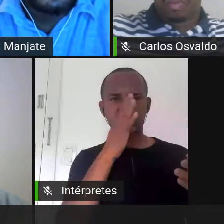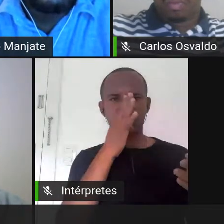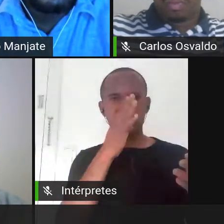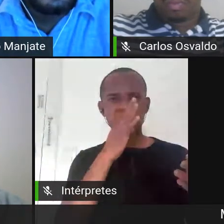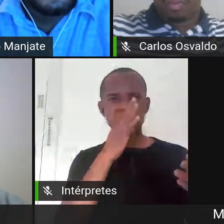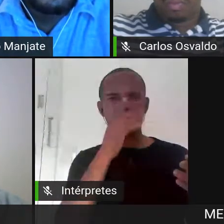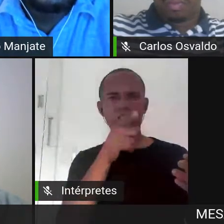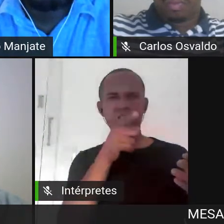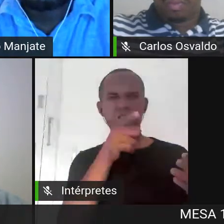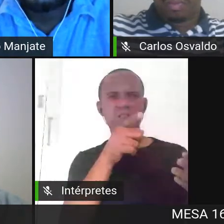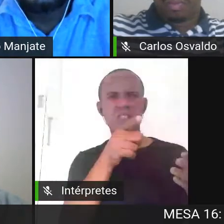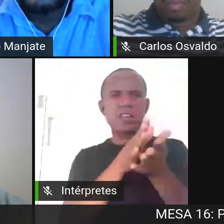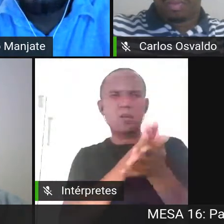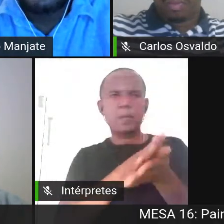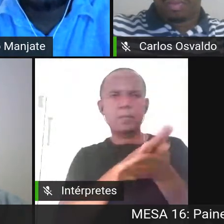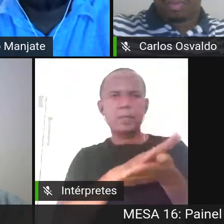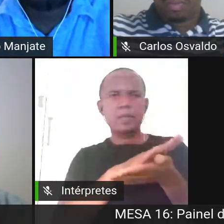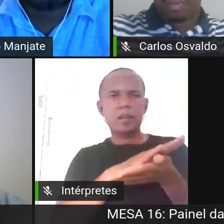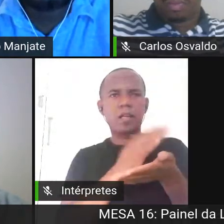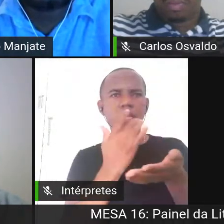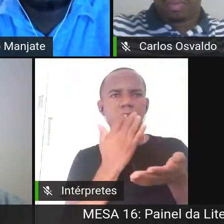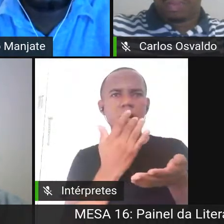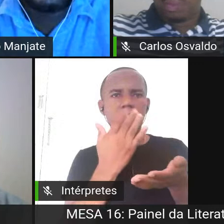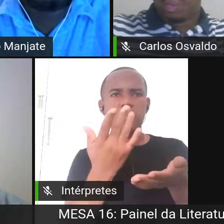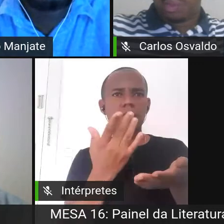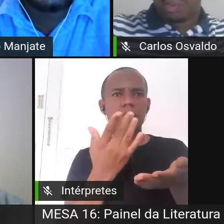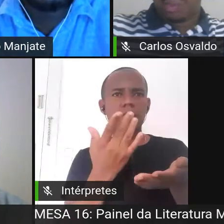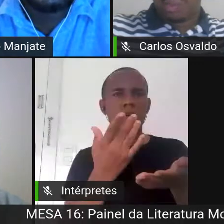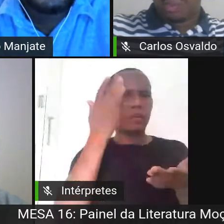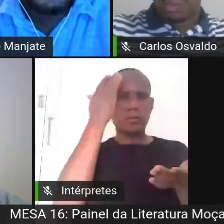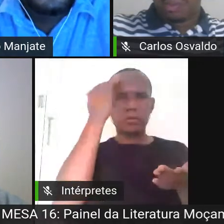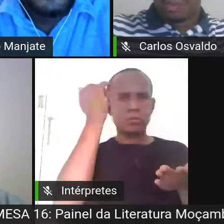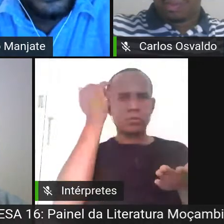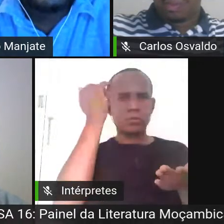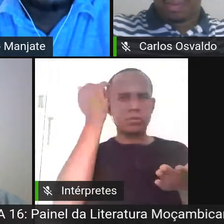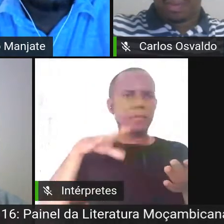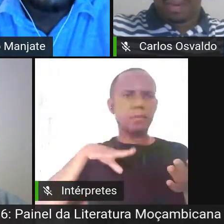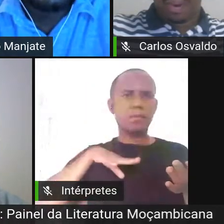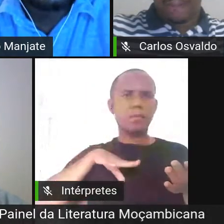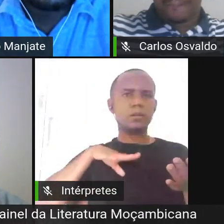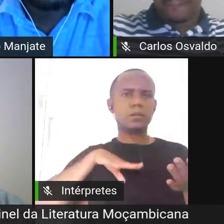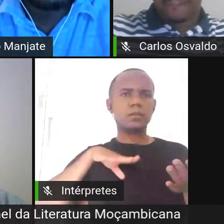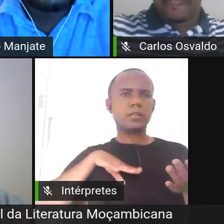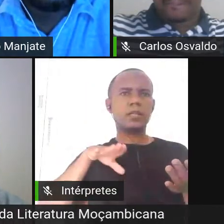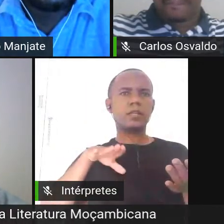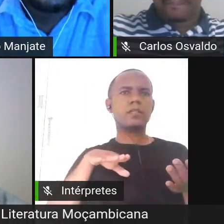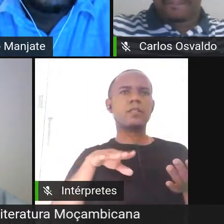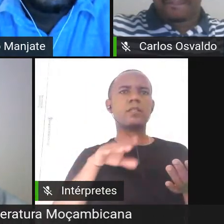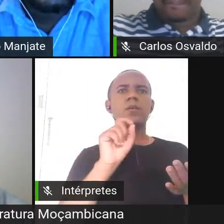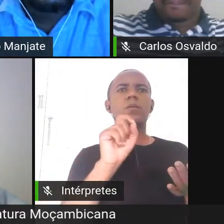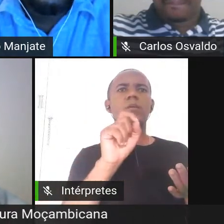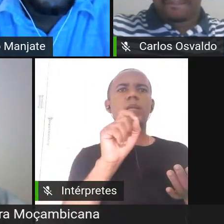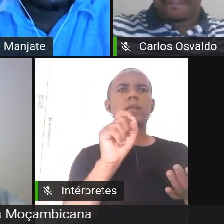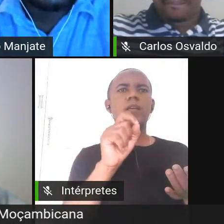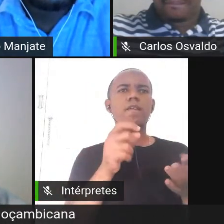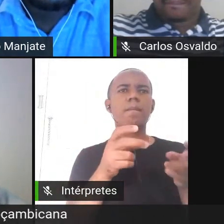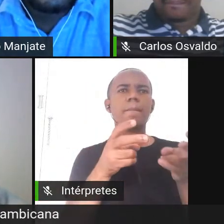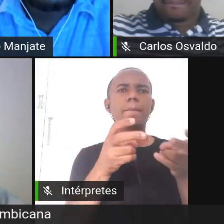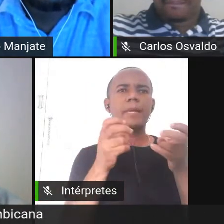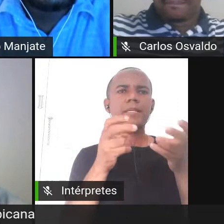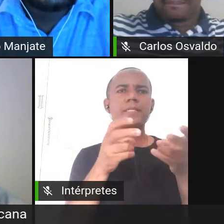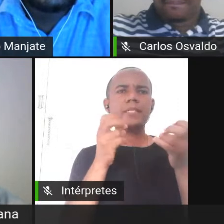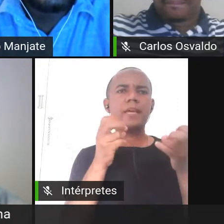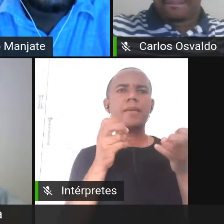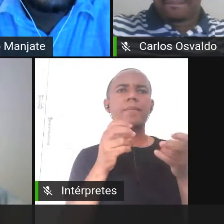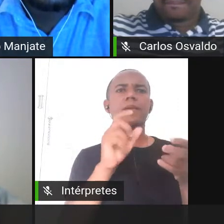a língua, ou de dizer que os moçambicanos não sabiam falar o português. Mas, no fundo, o que eu vejo é